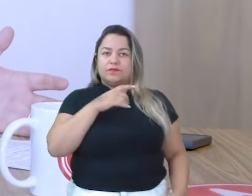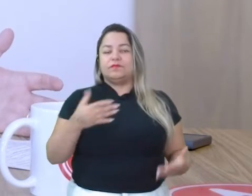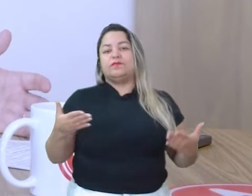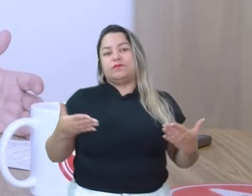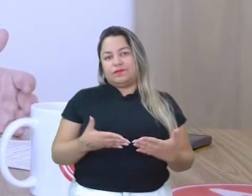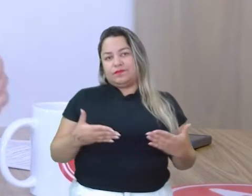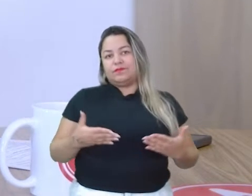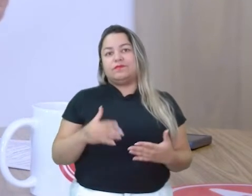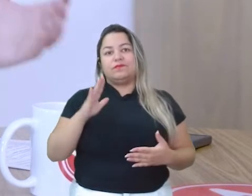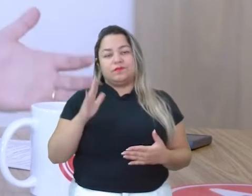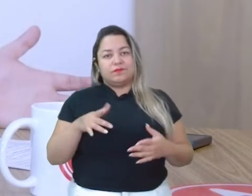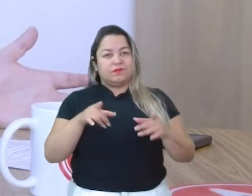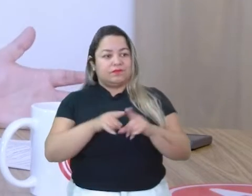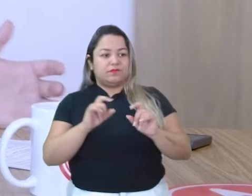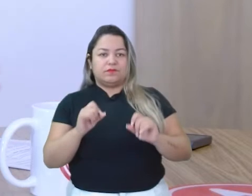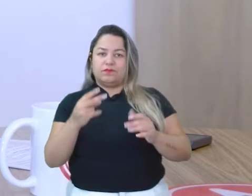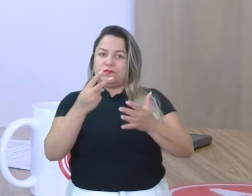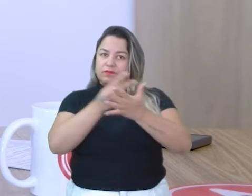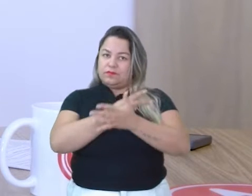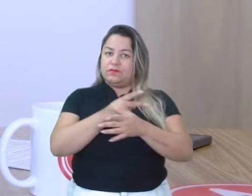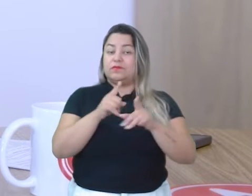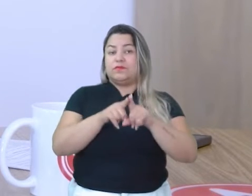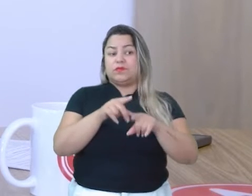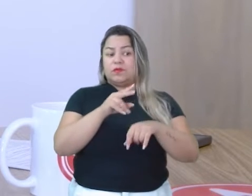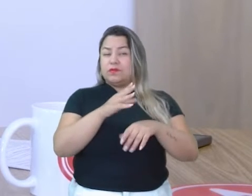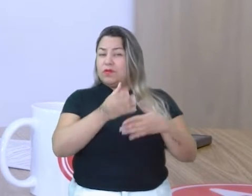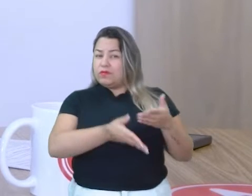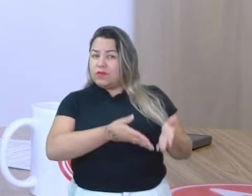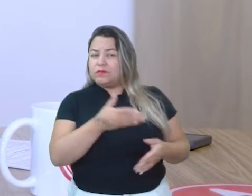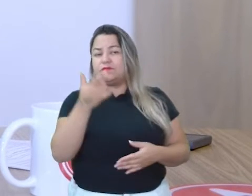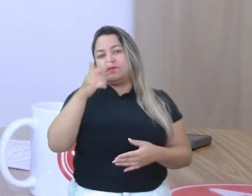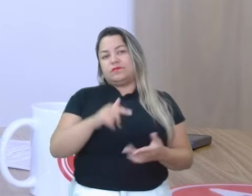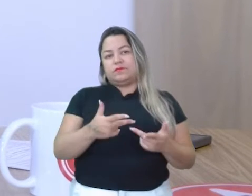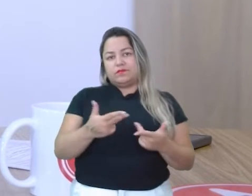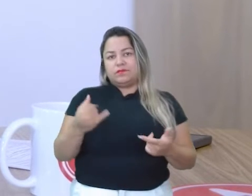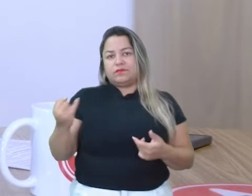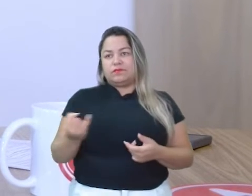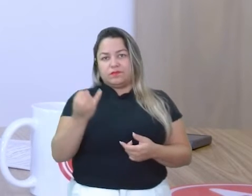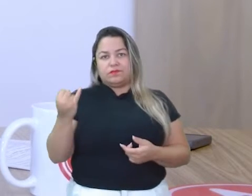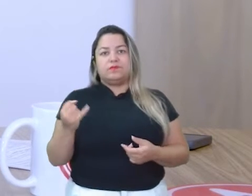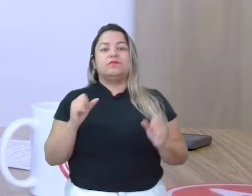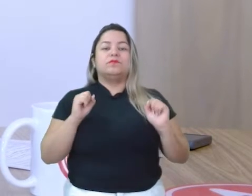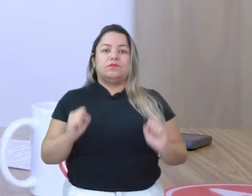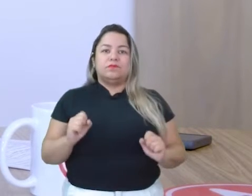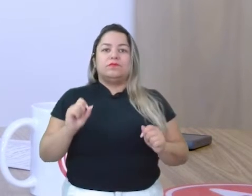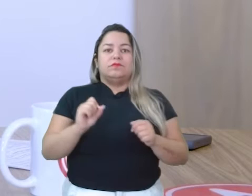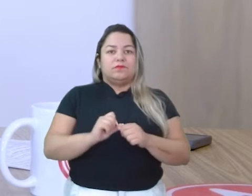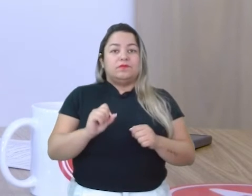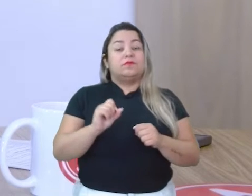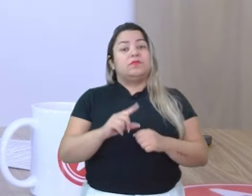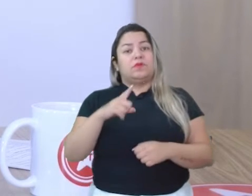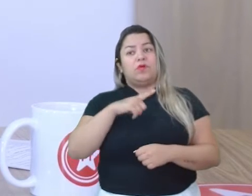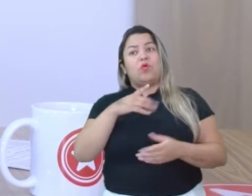já é uma situação que as sanções estão mais elevadas, então é um cuidado que tem que se ter. Uma outra coisa que é muito importante que na internet, que pode ser feita, mas que tem que ter